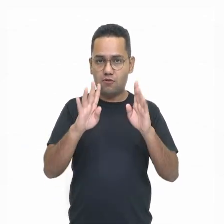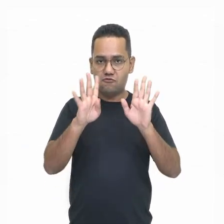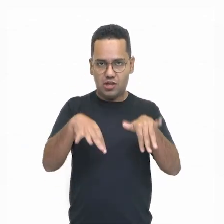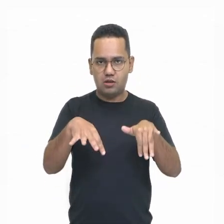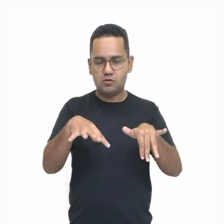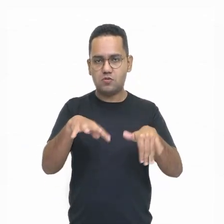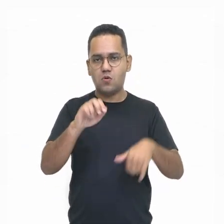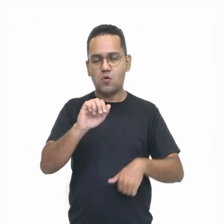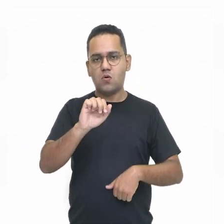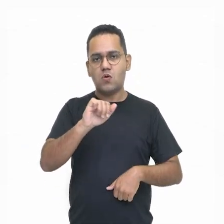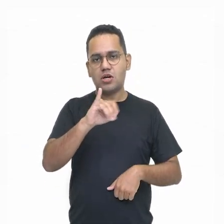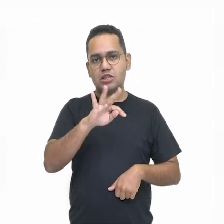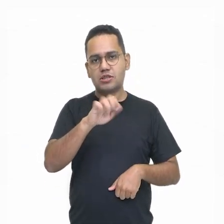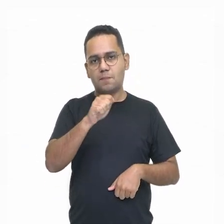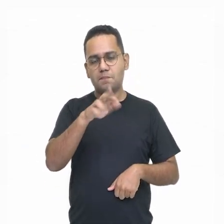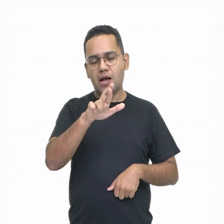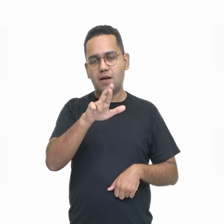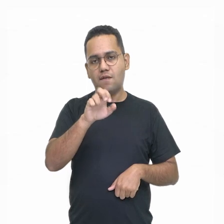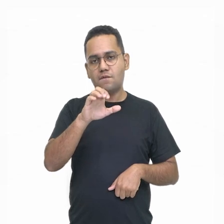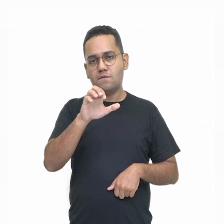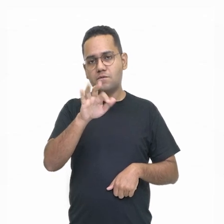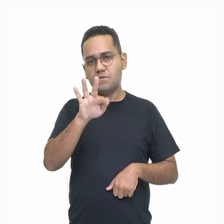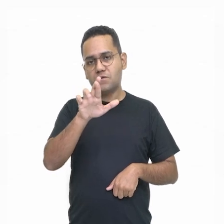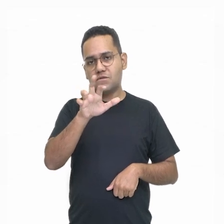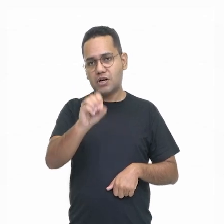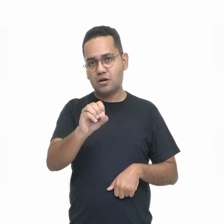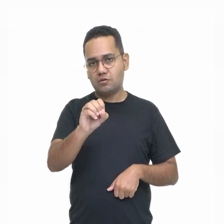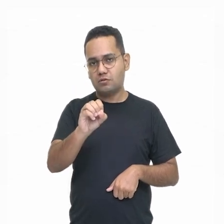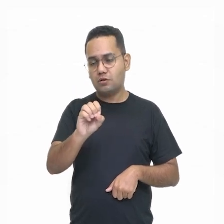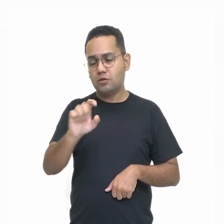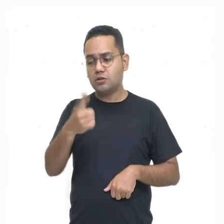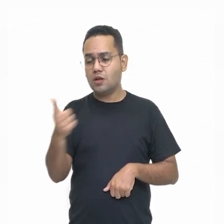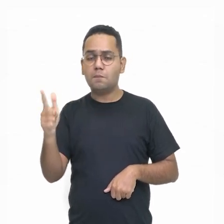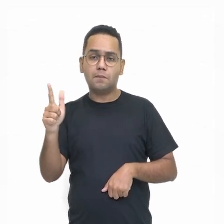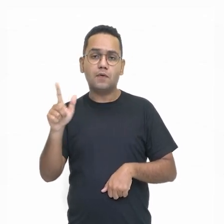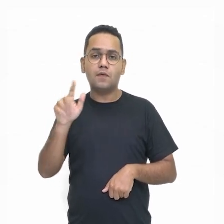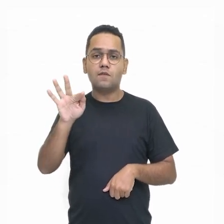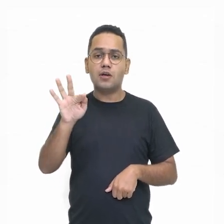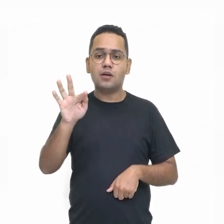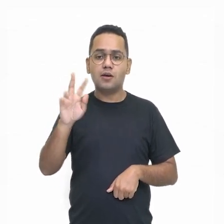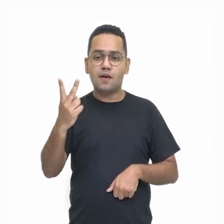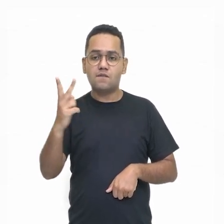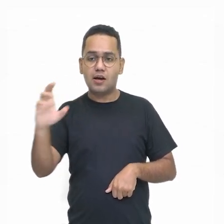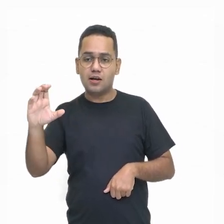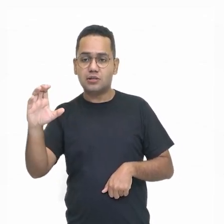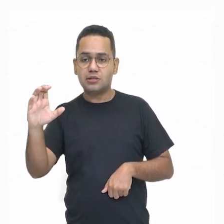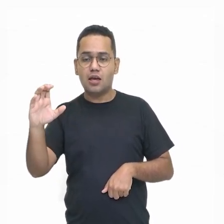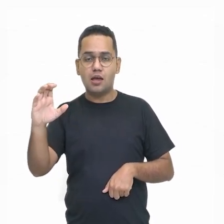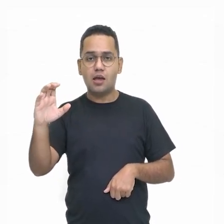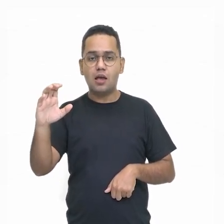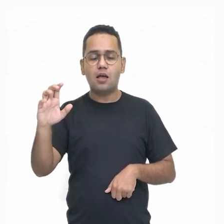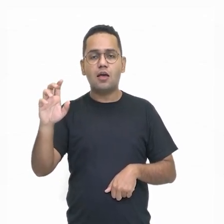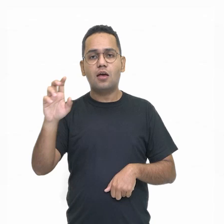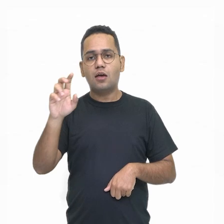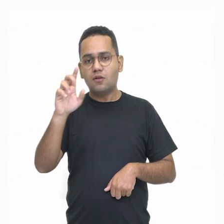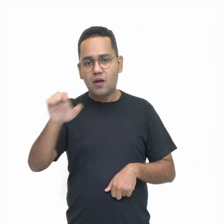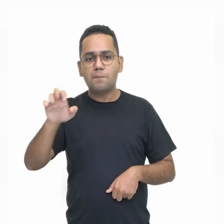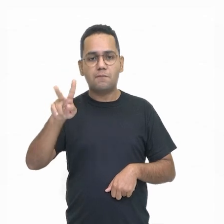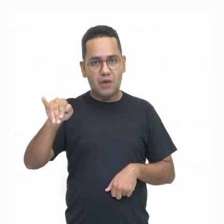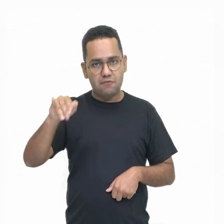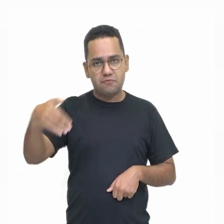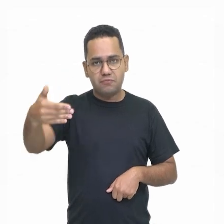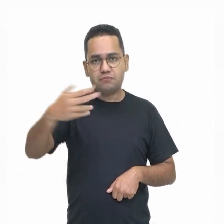presidente do Brasil e que vai ser também o primeiro presidente na história do Brasil a se reeleger, ok? Vamos lá